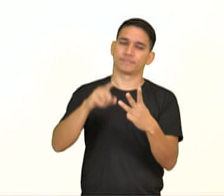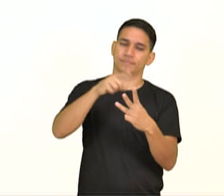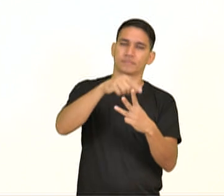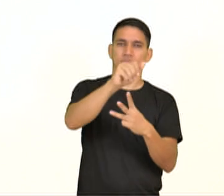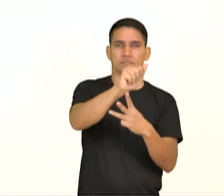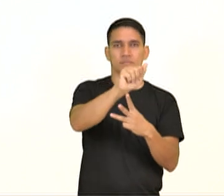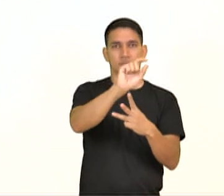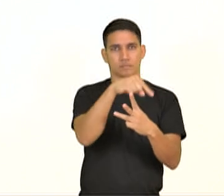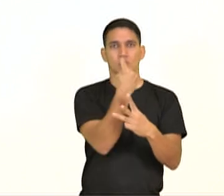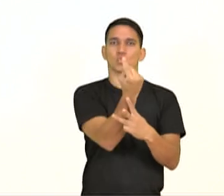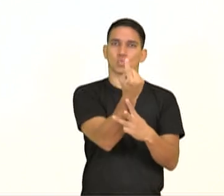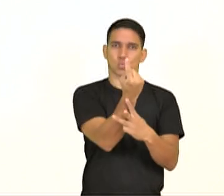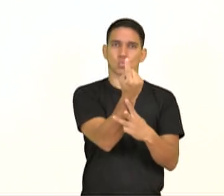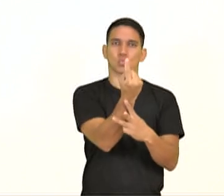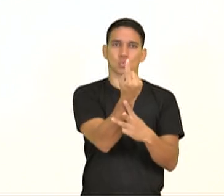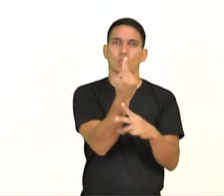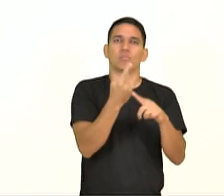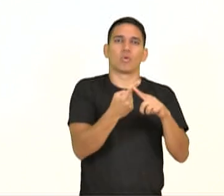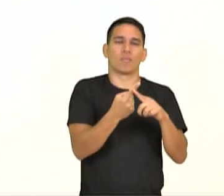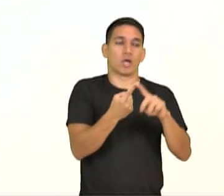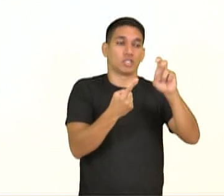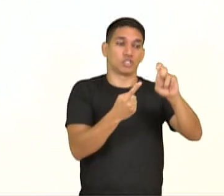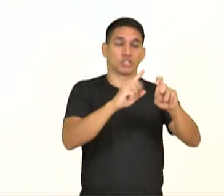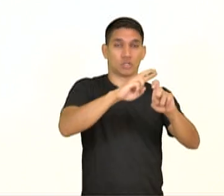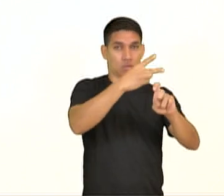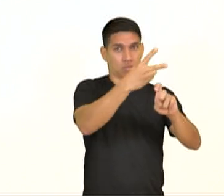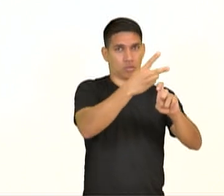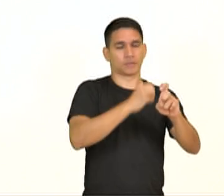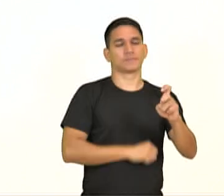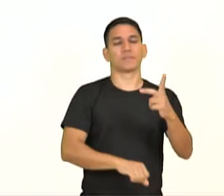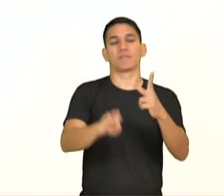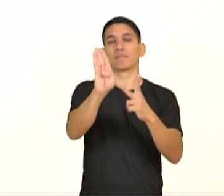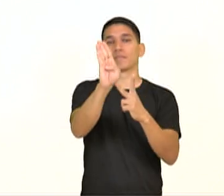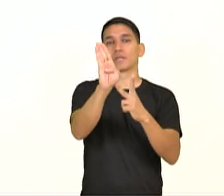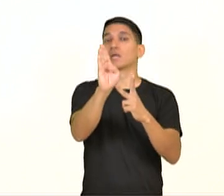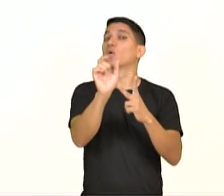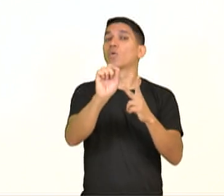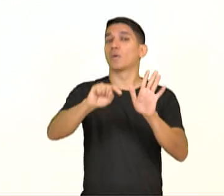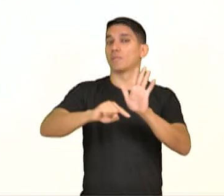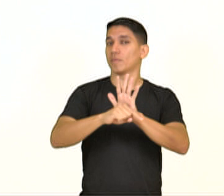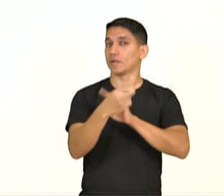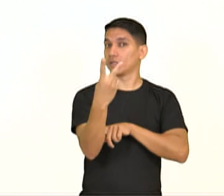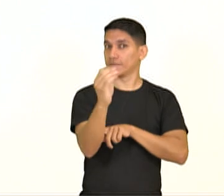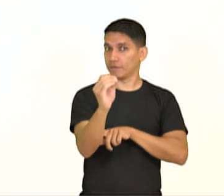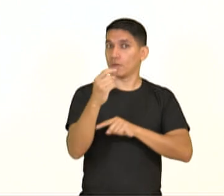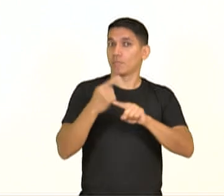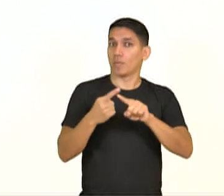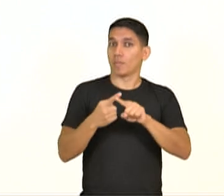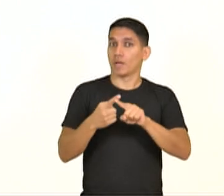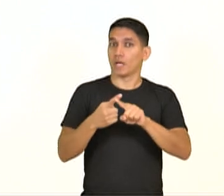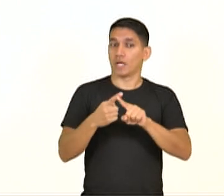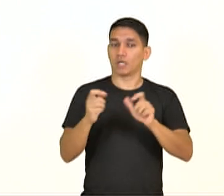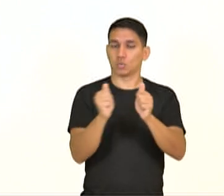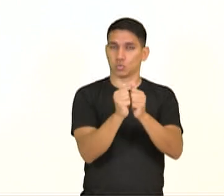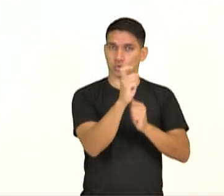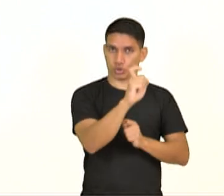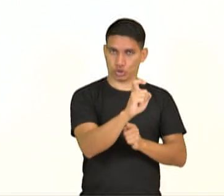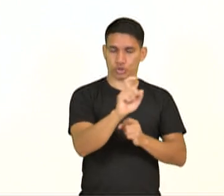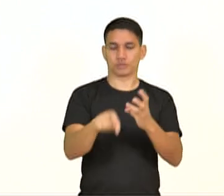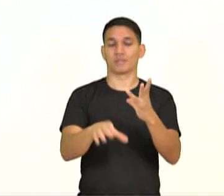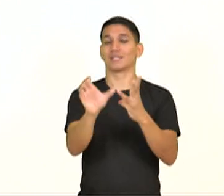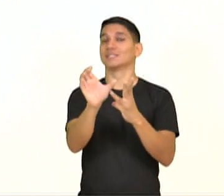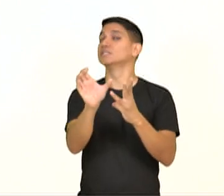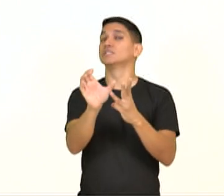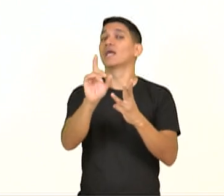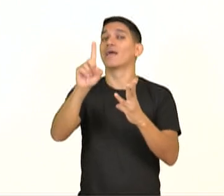a 1, que é quem acompanha o x ao quadrado, o b é igual a menos 20, que é quem acompanha o x, e o c é